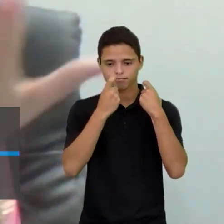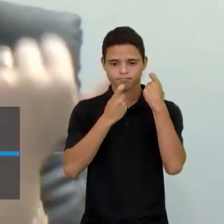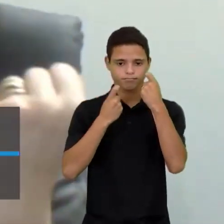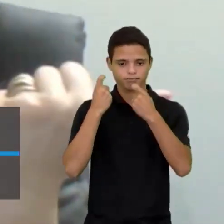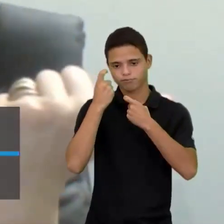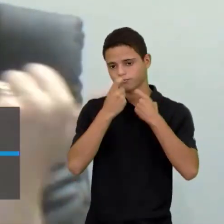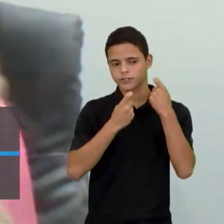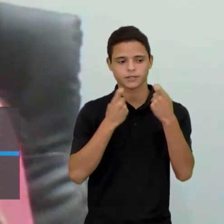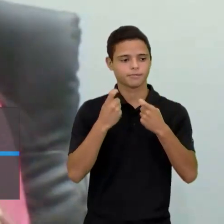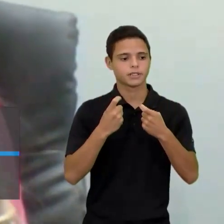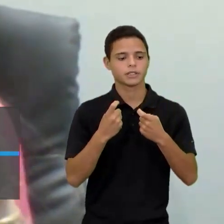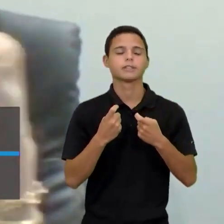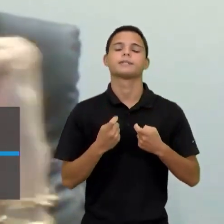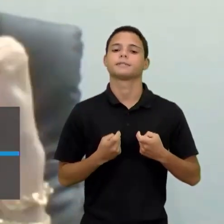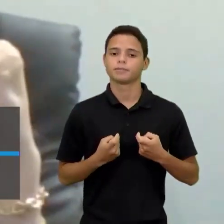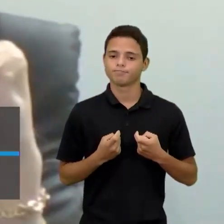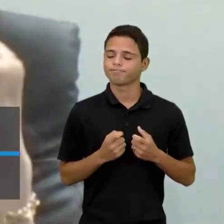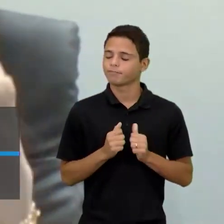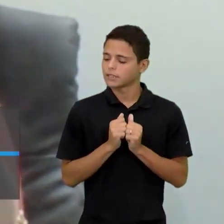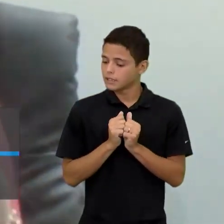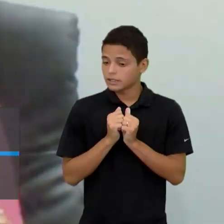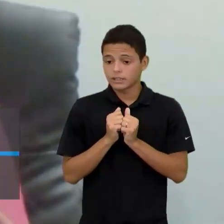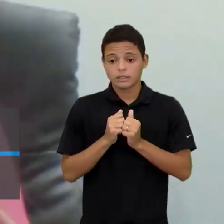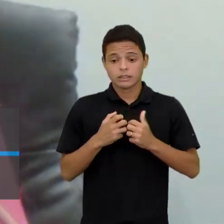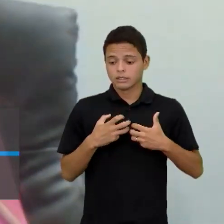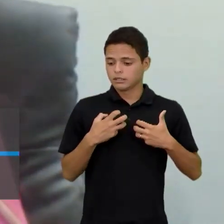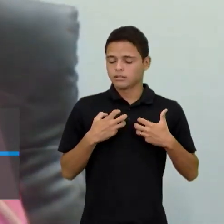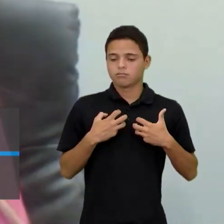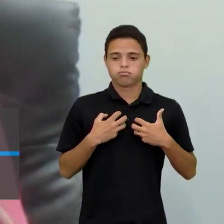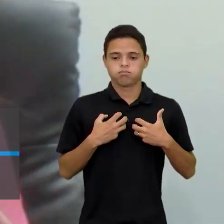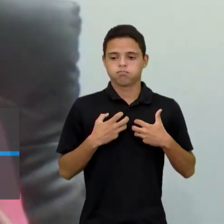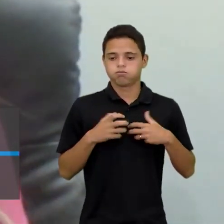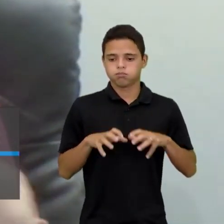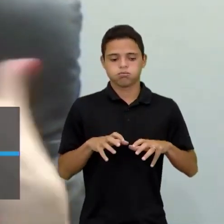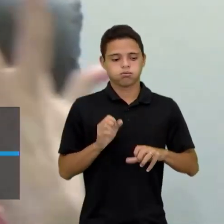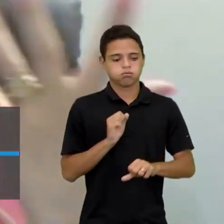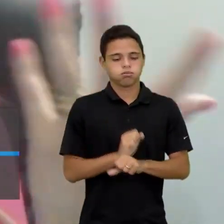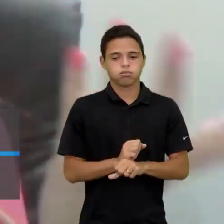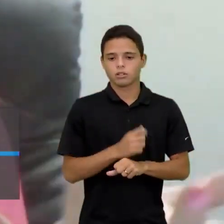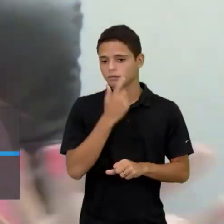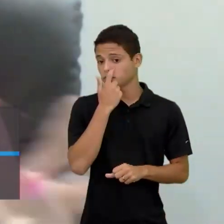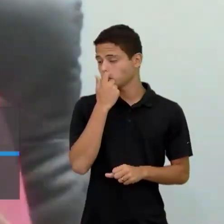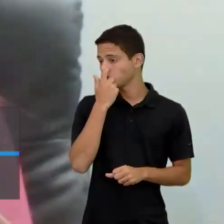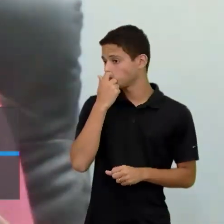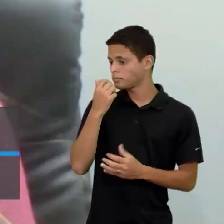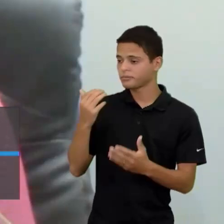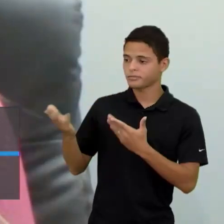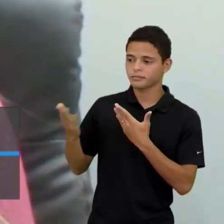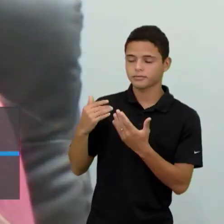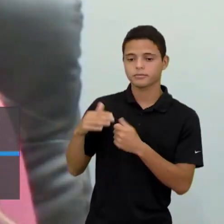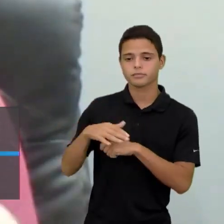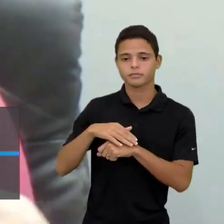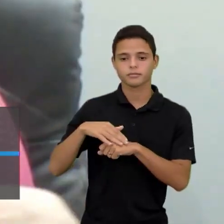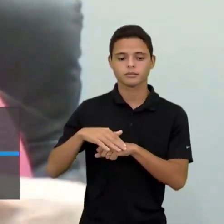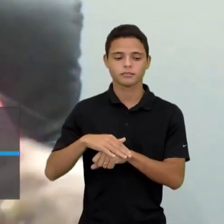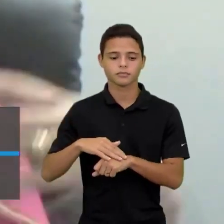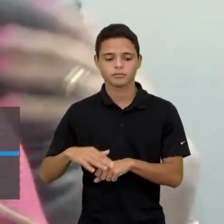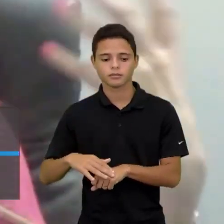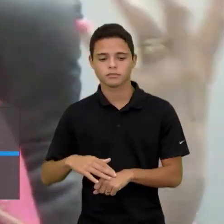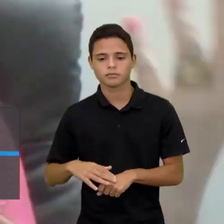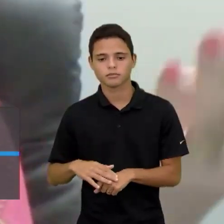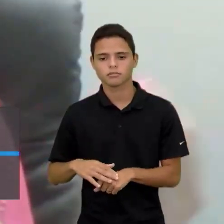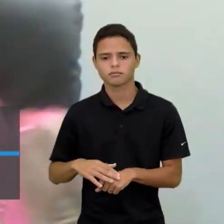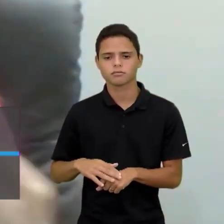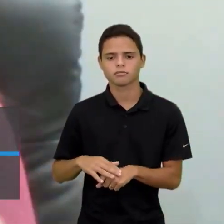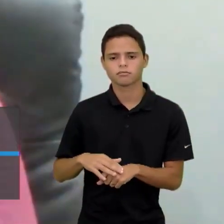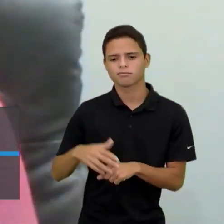da professora, mais a ansiedade dele, e ele ficava todo rígido. E aí eu fui conversar com ele, né? Coisas que não tinha nada